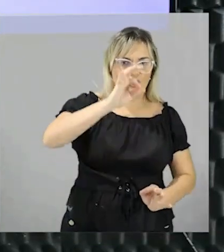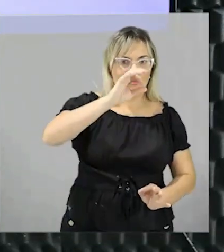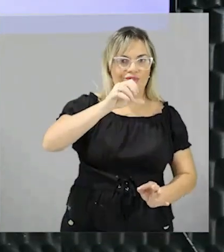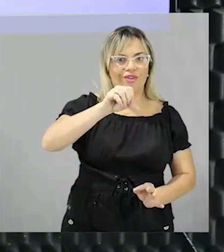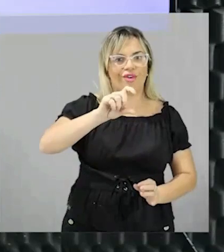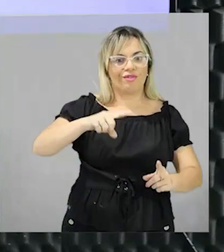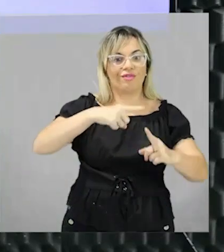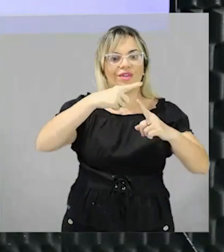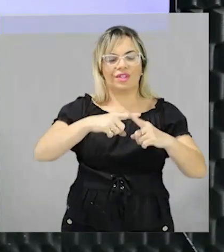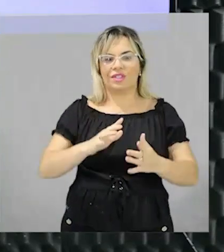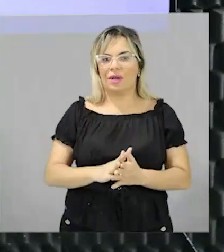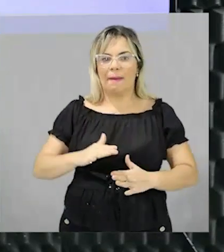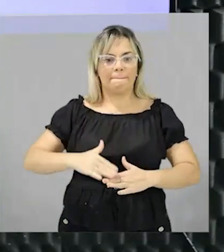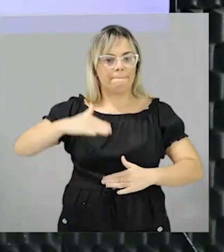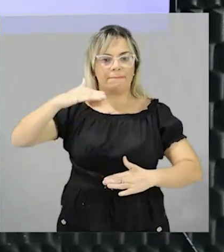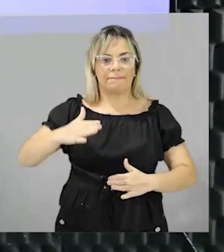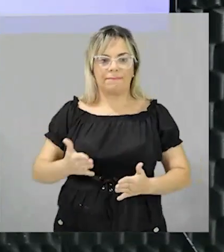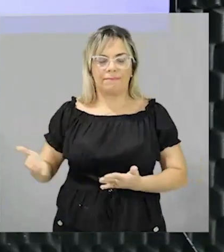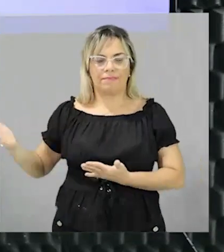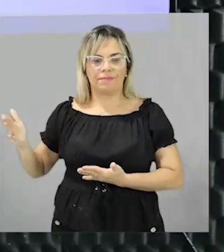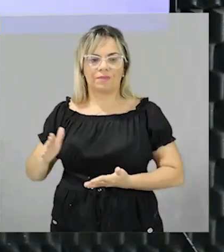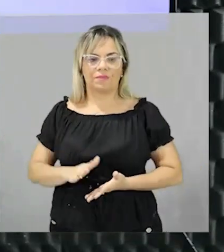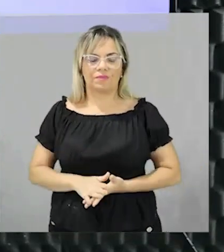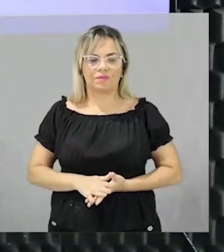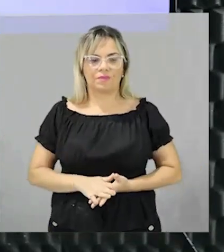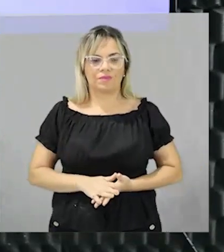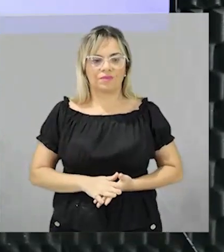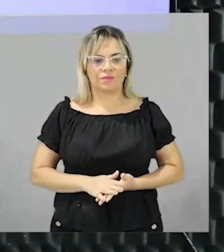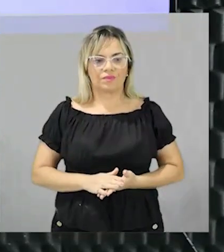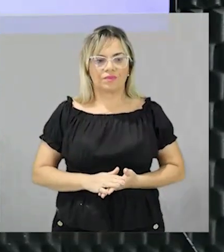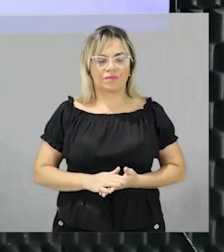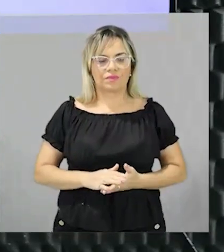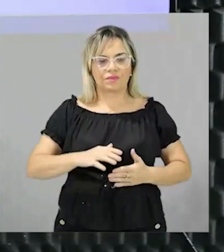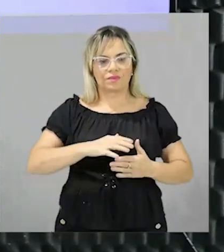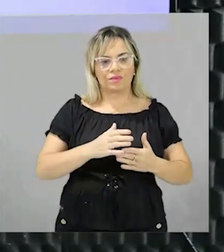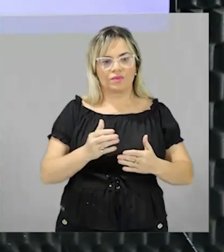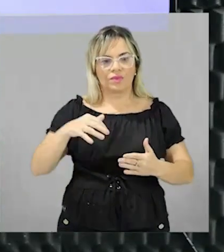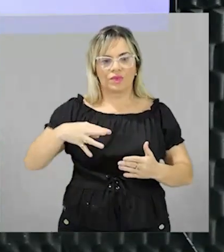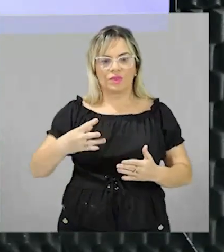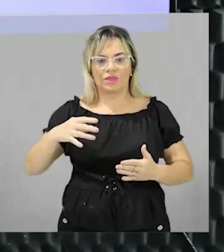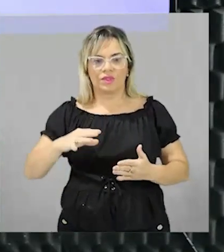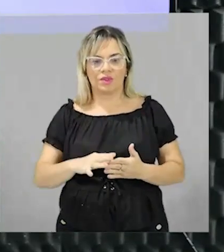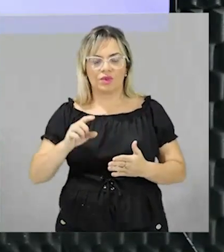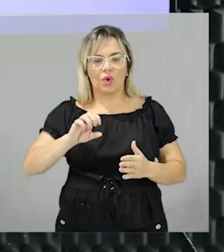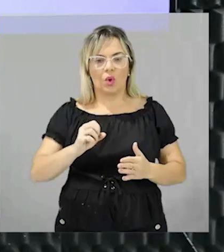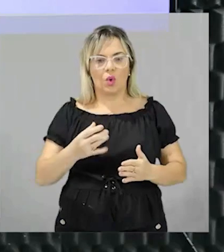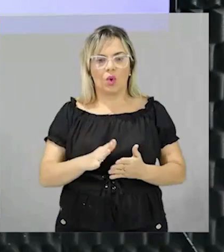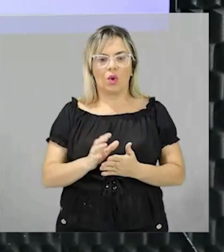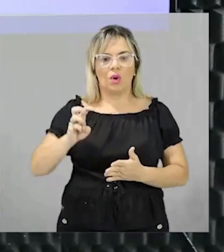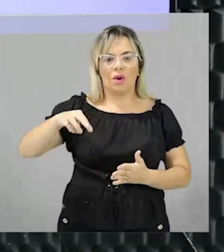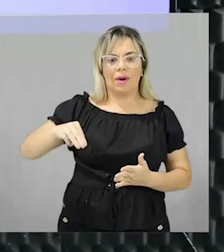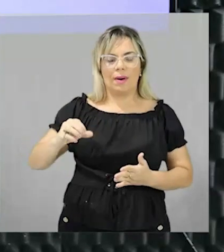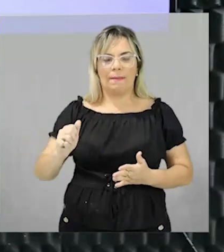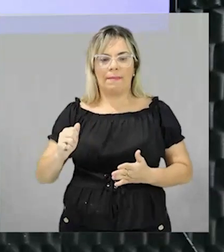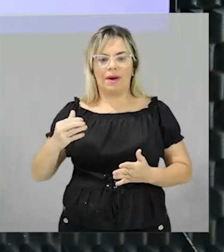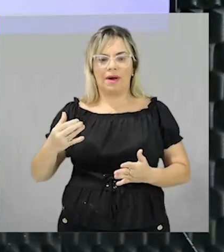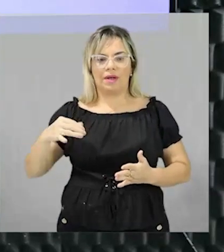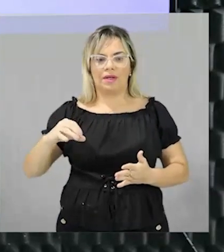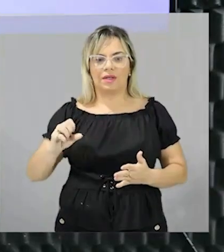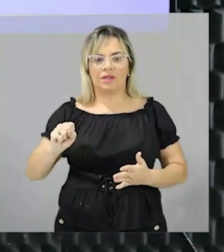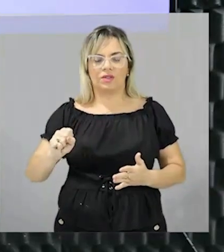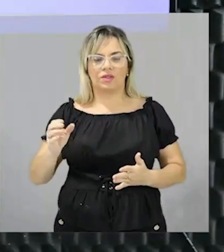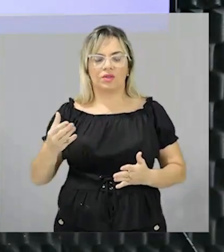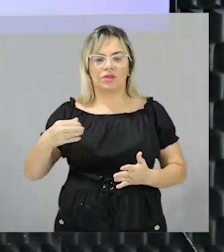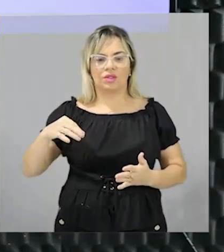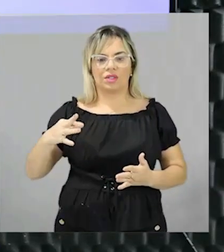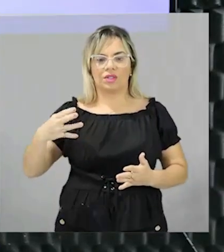fala. Olha aí, ó. Escudos antigos ou maciços cristalinos, já consigo matar a questão, né? Mas bora